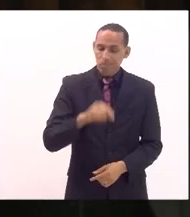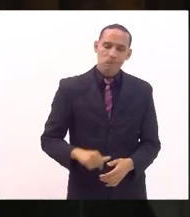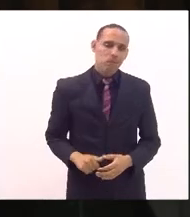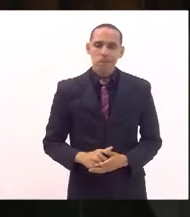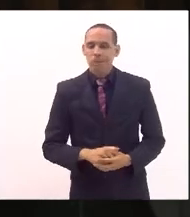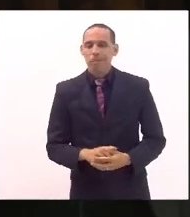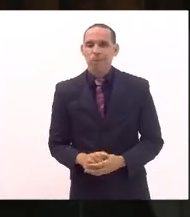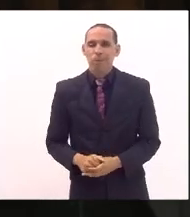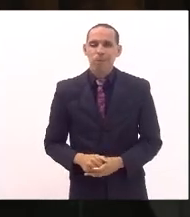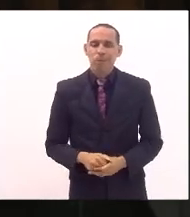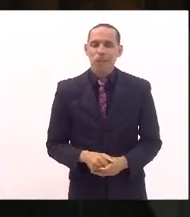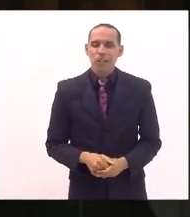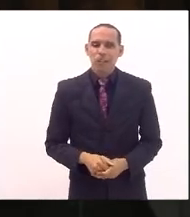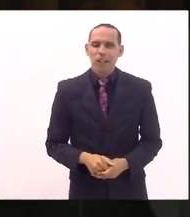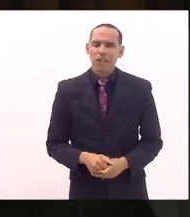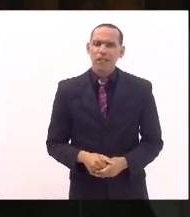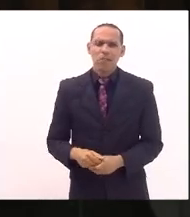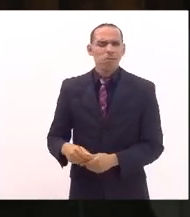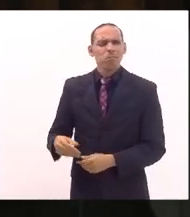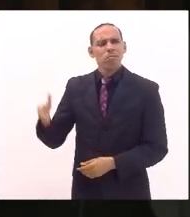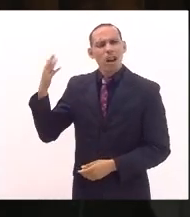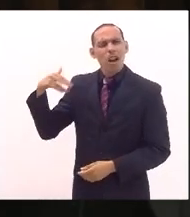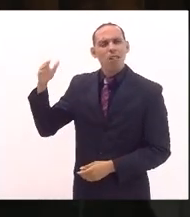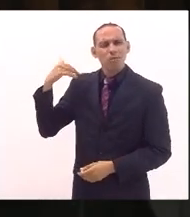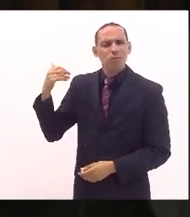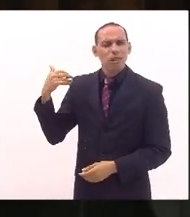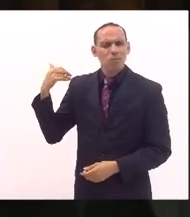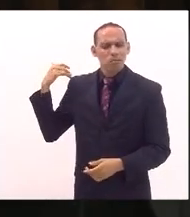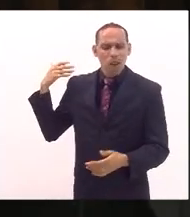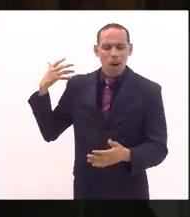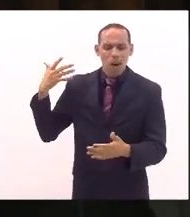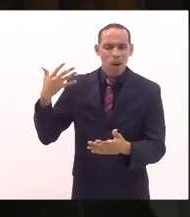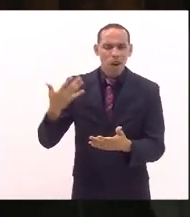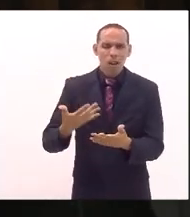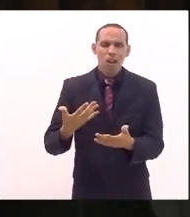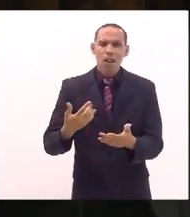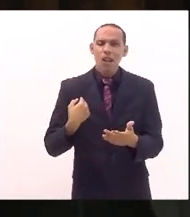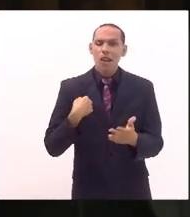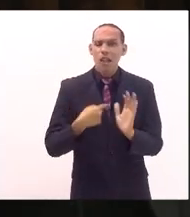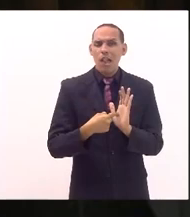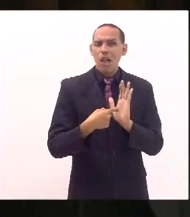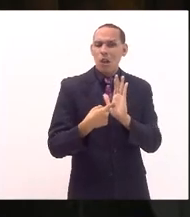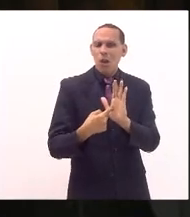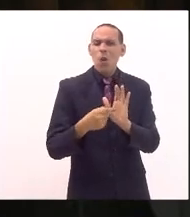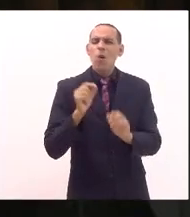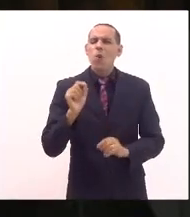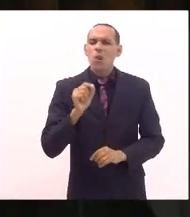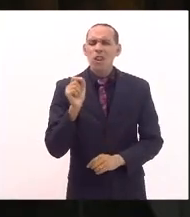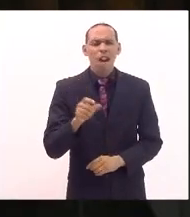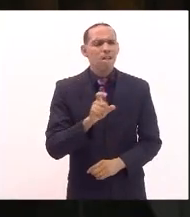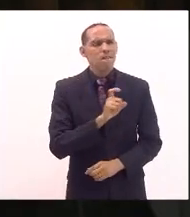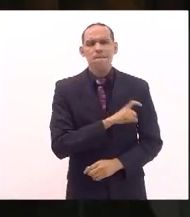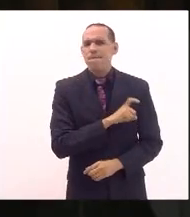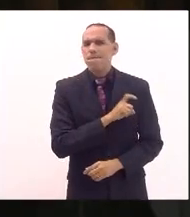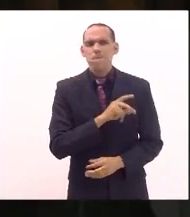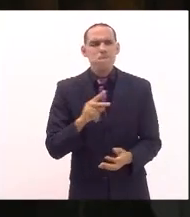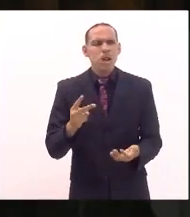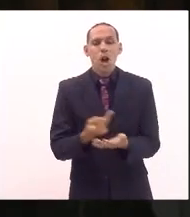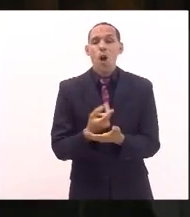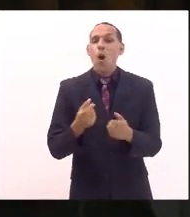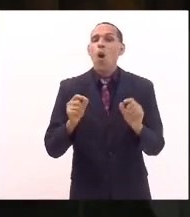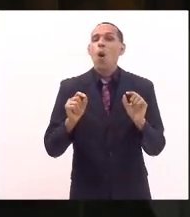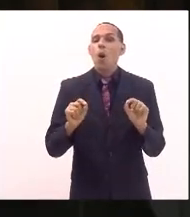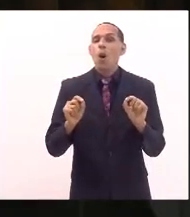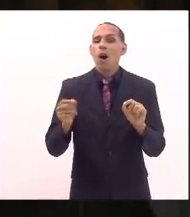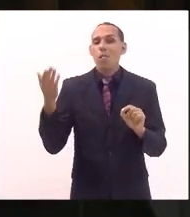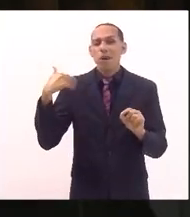E desde quando mostrei o mundo a sacanagem que aconteceu na